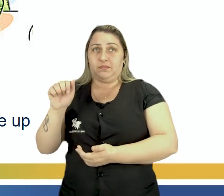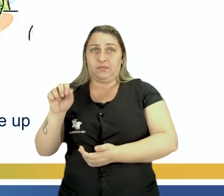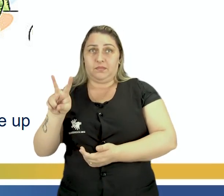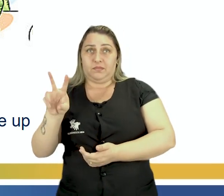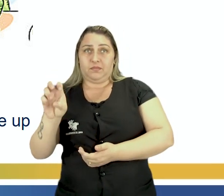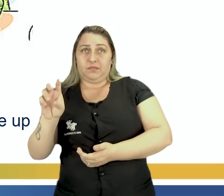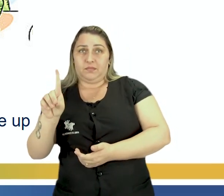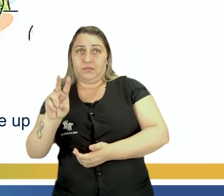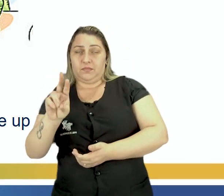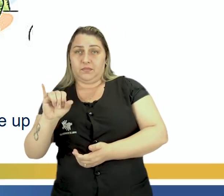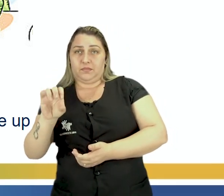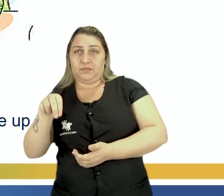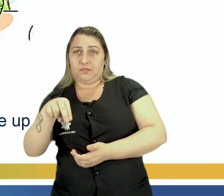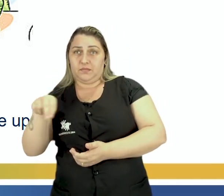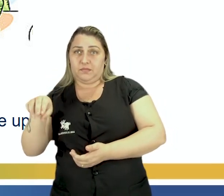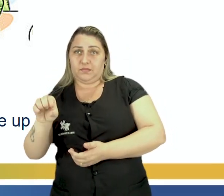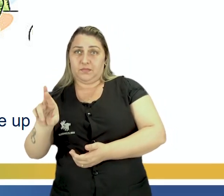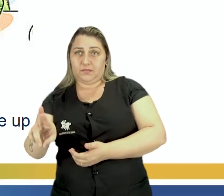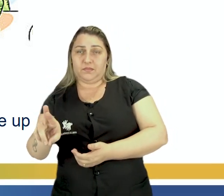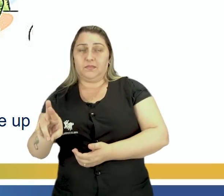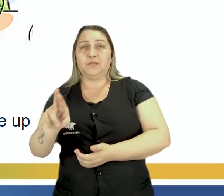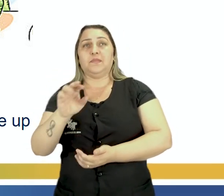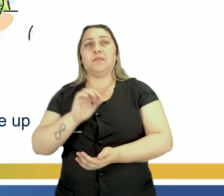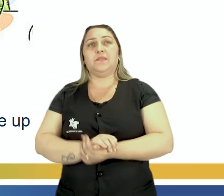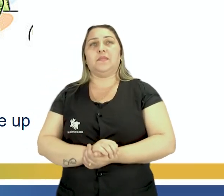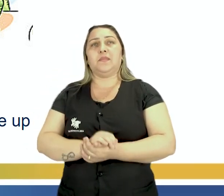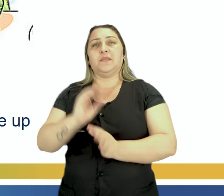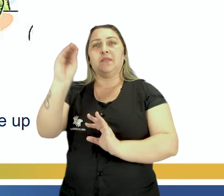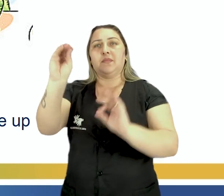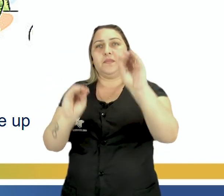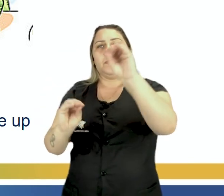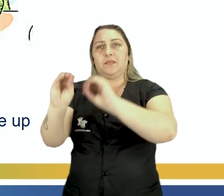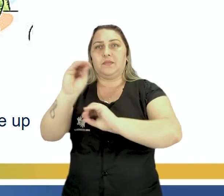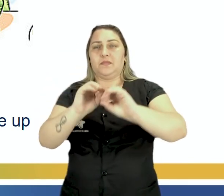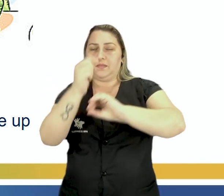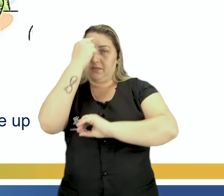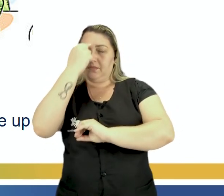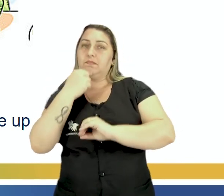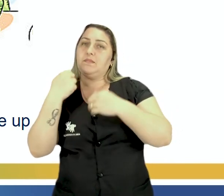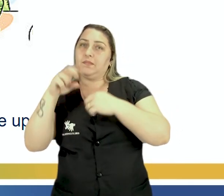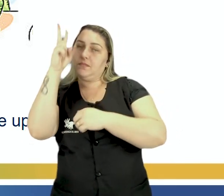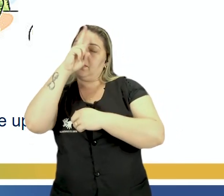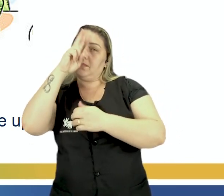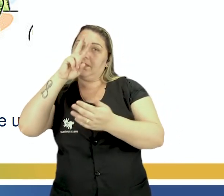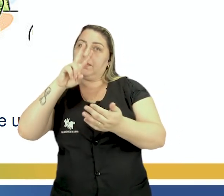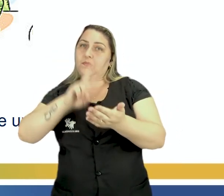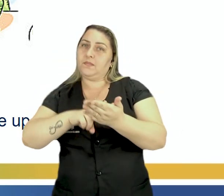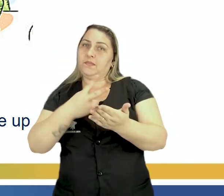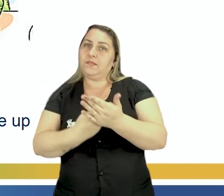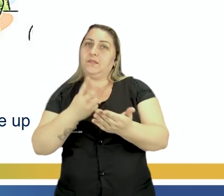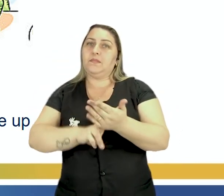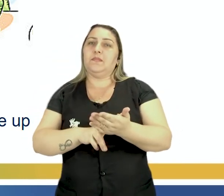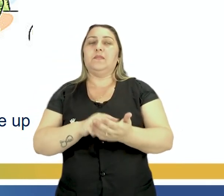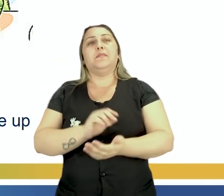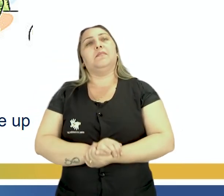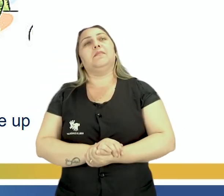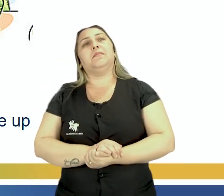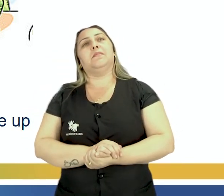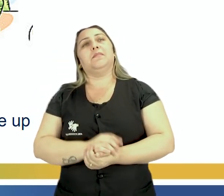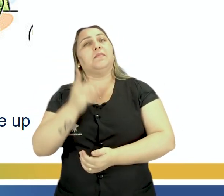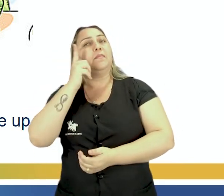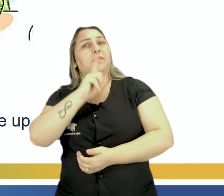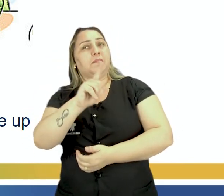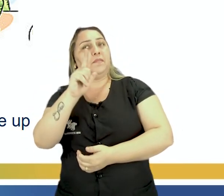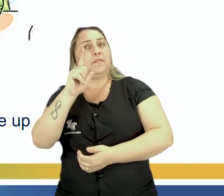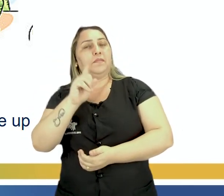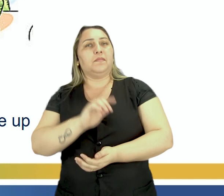da tradução dessas palavras? Para vocês poderem relacionar com as ações, com as imagens, vocês precisam lembrar da tradução, né? E aí, conseguiram fazer